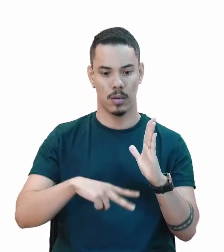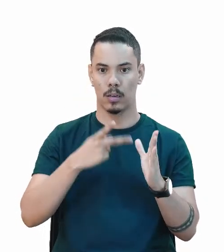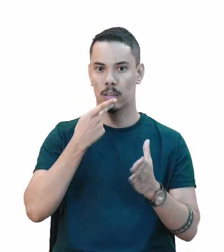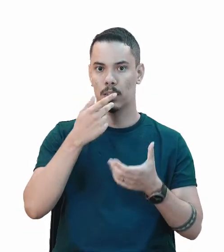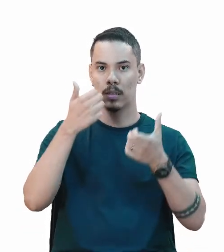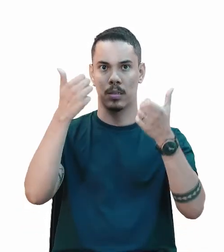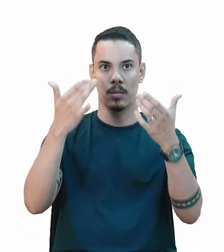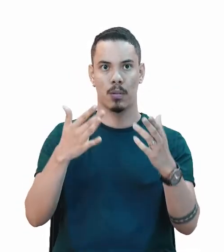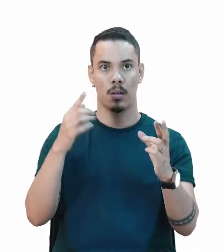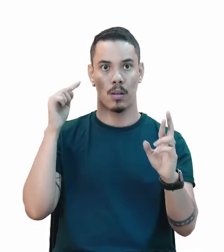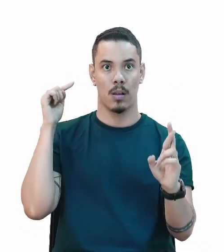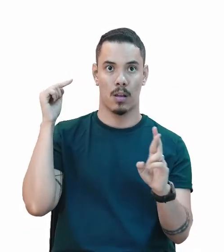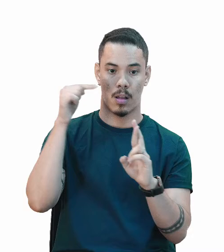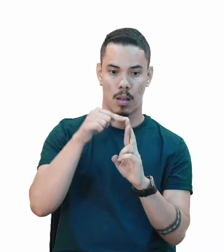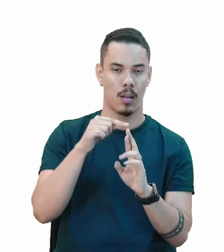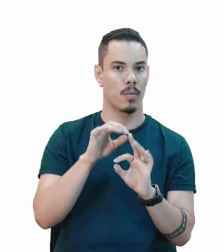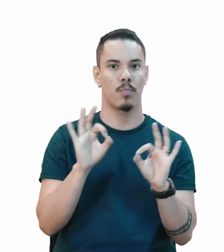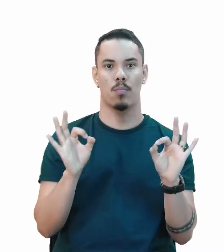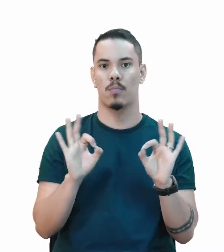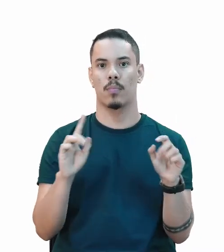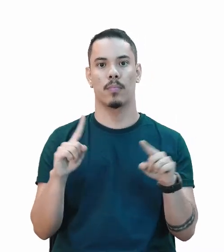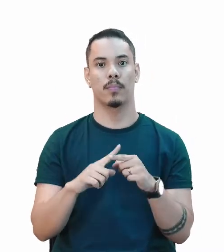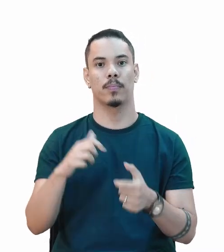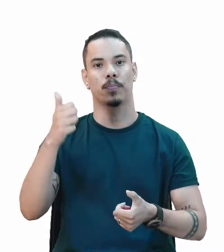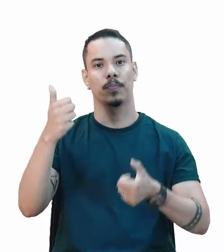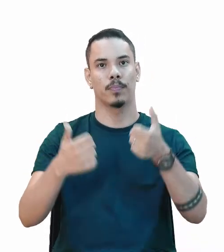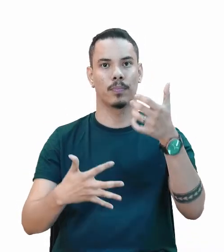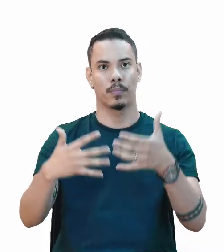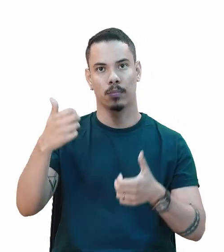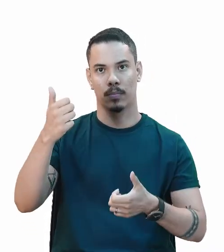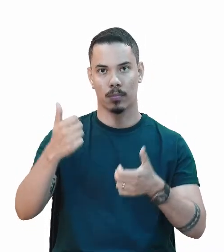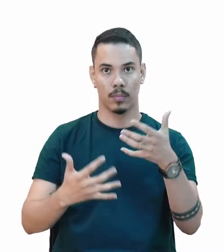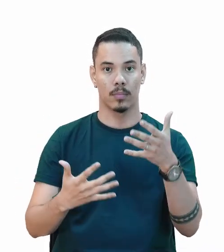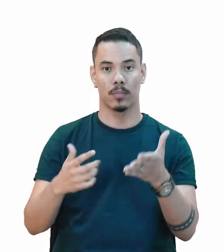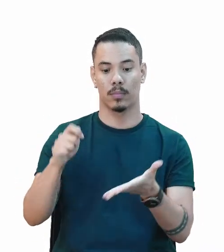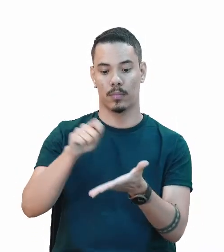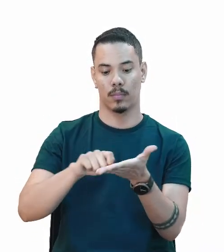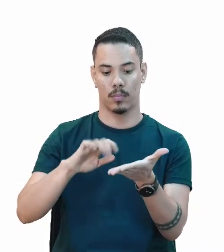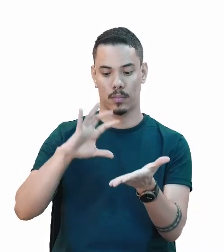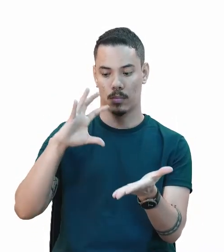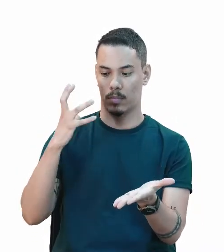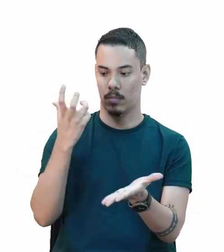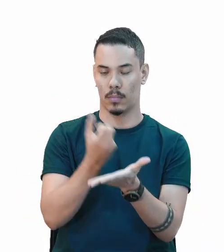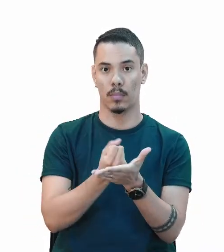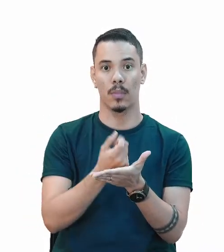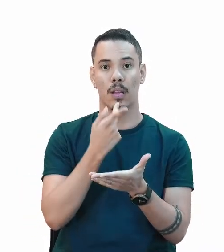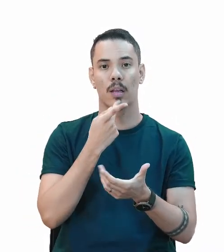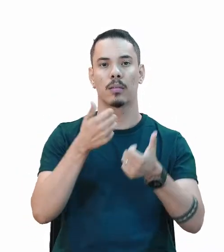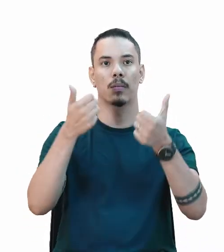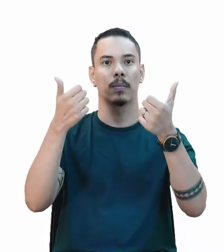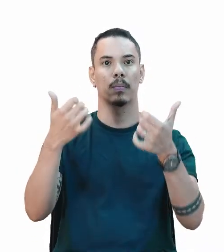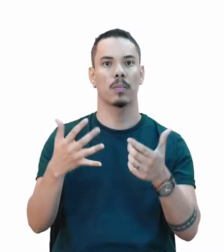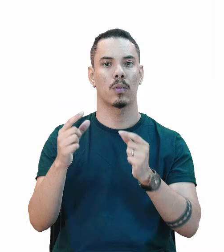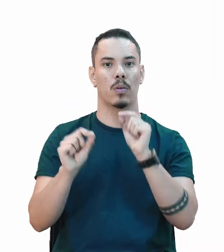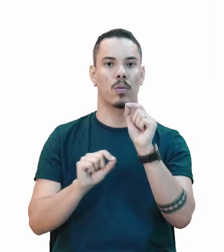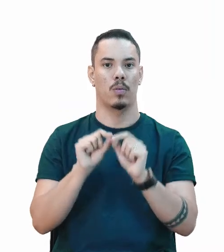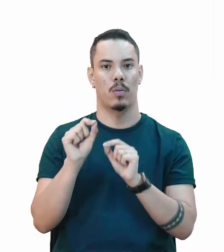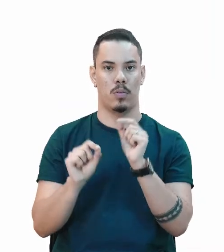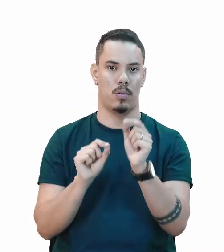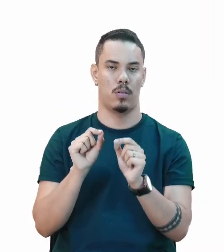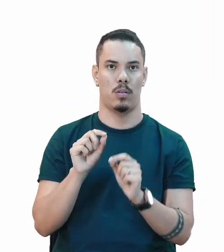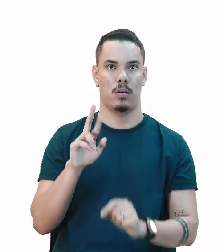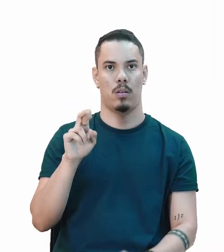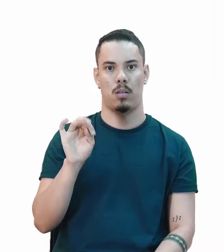a ela, os relatos anedóticos registrados enfatizam tanto a sua retórica